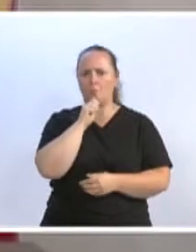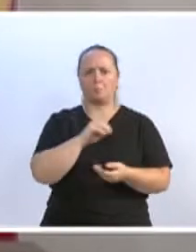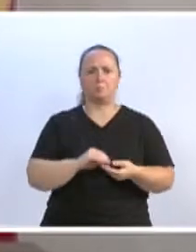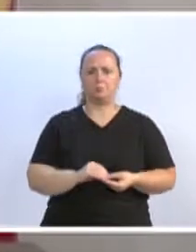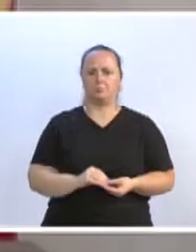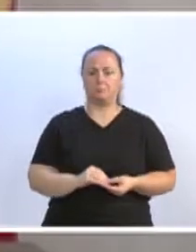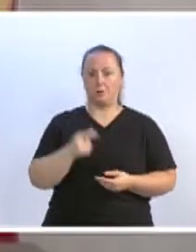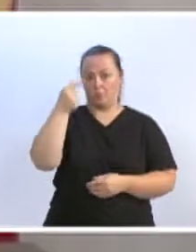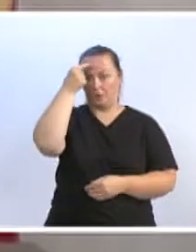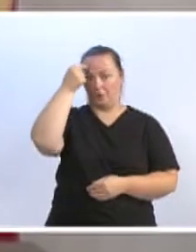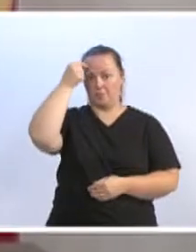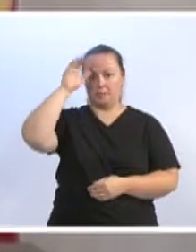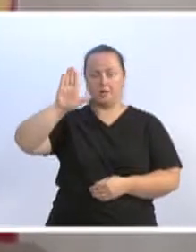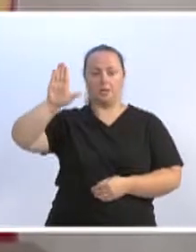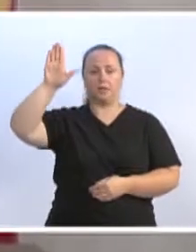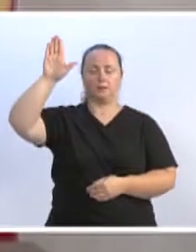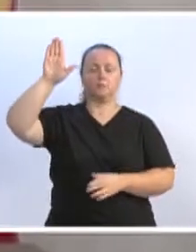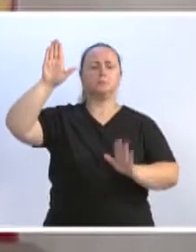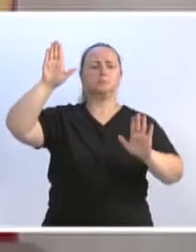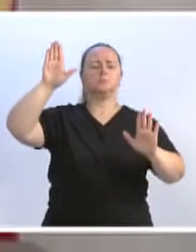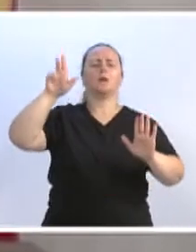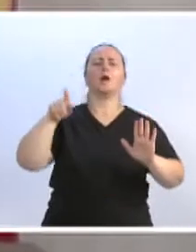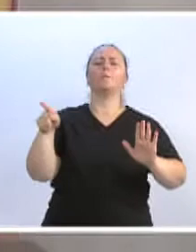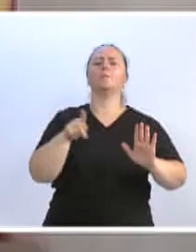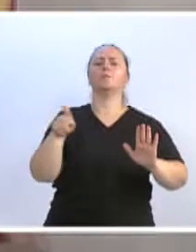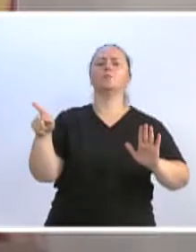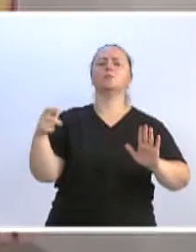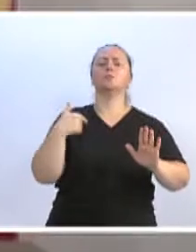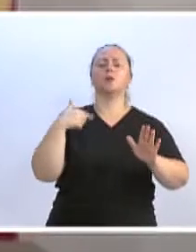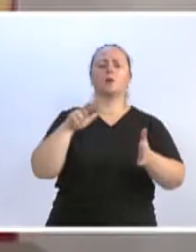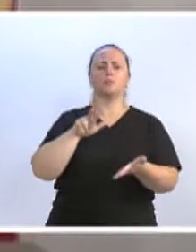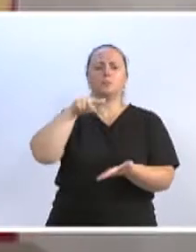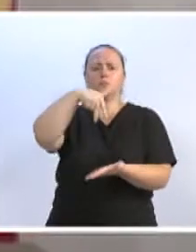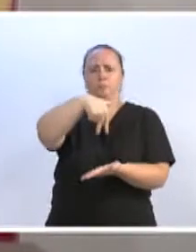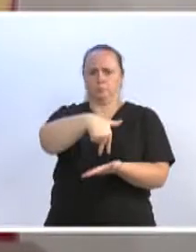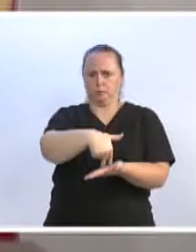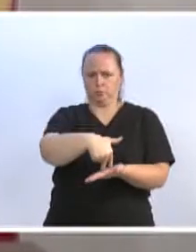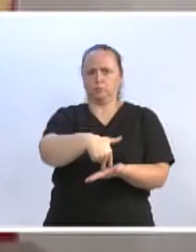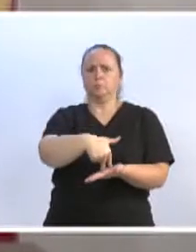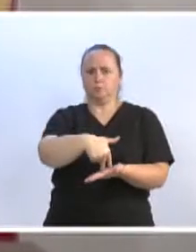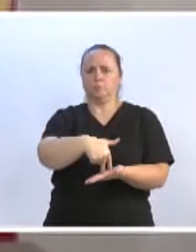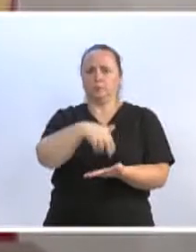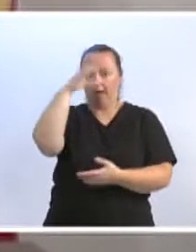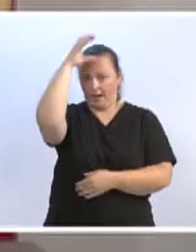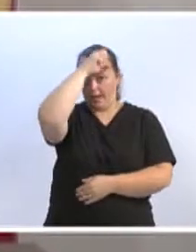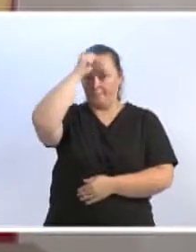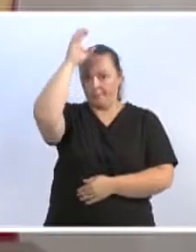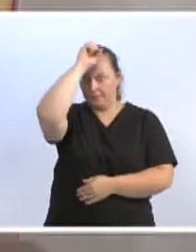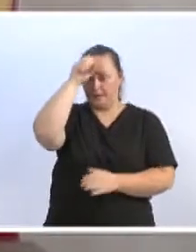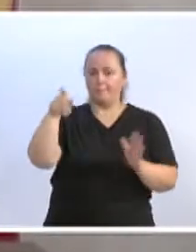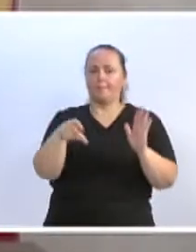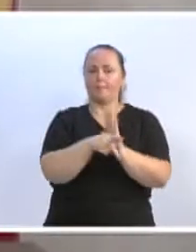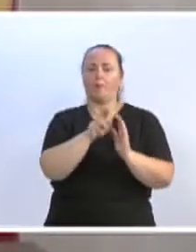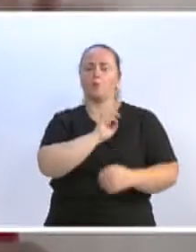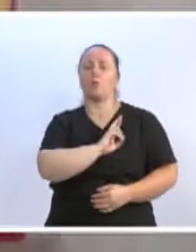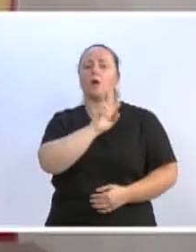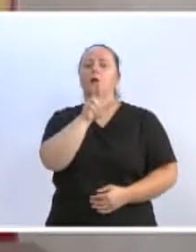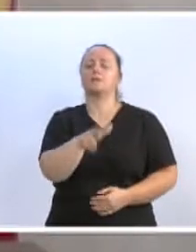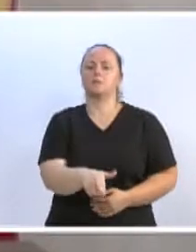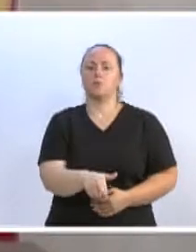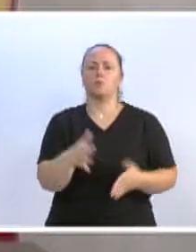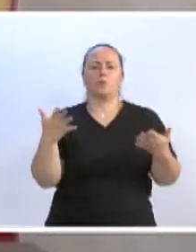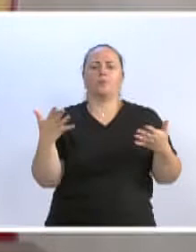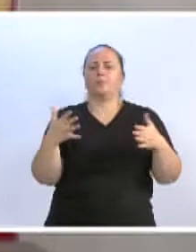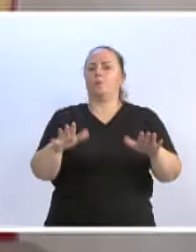dedinho e falar assim: professor, eu estou aqui para aprender algo com a minha razão, eu não estou aqui para trabalhar com